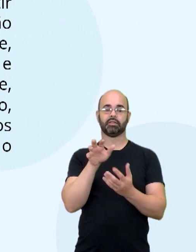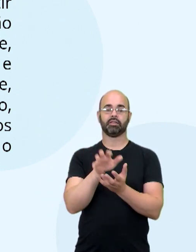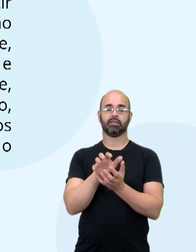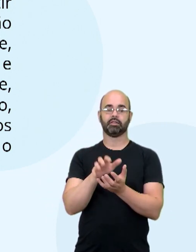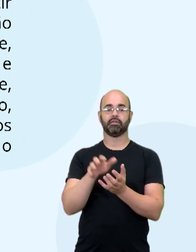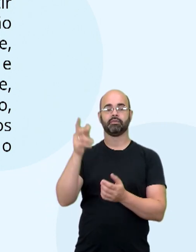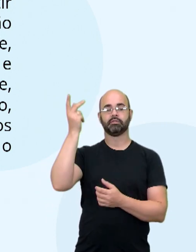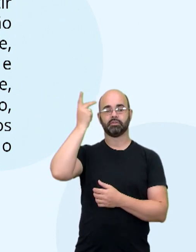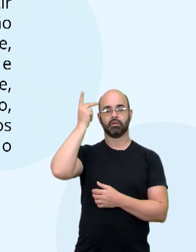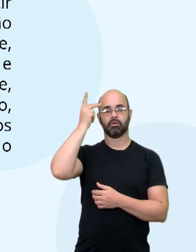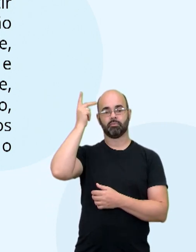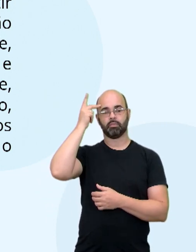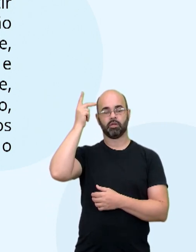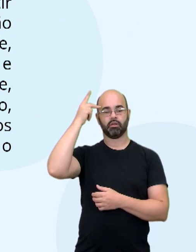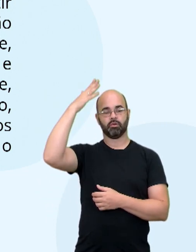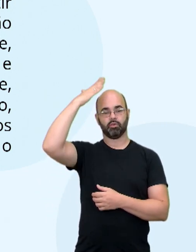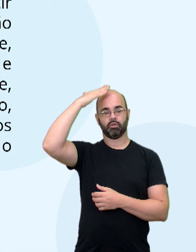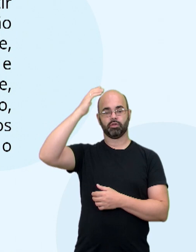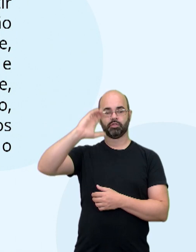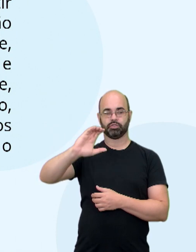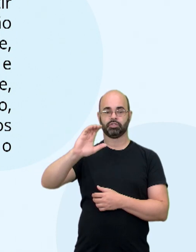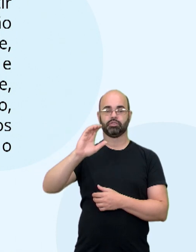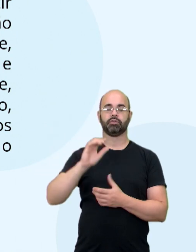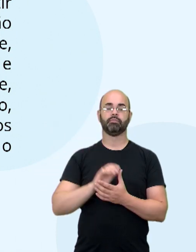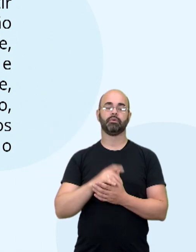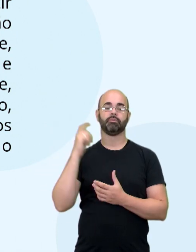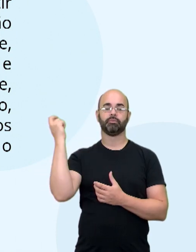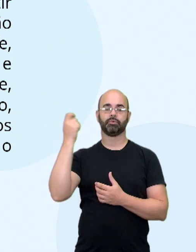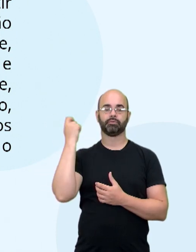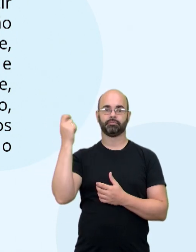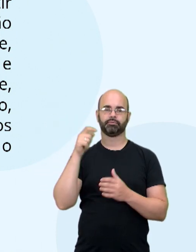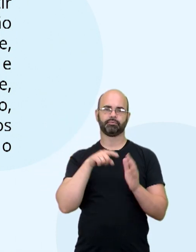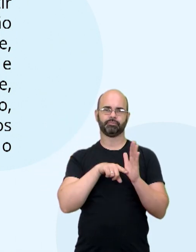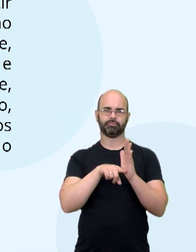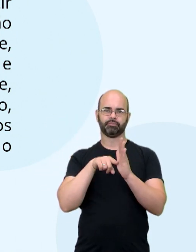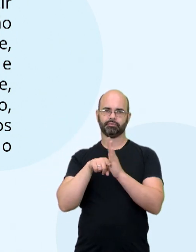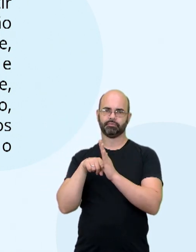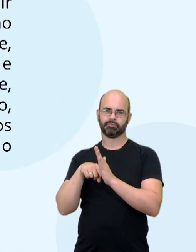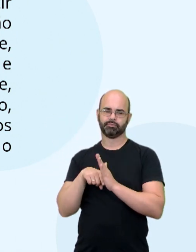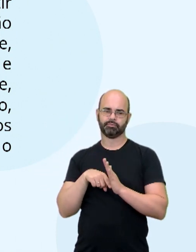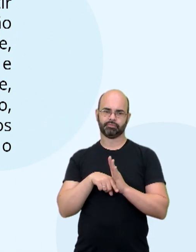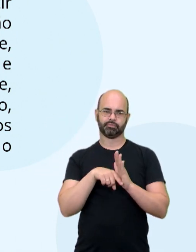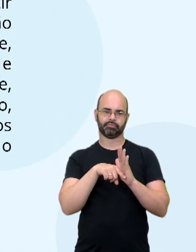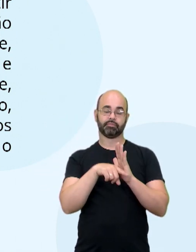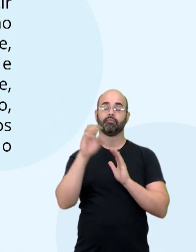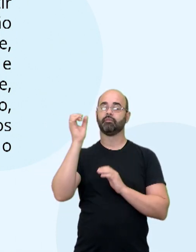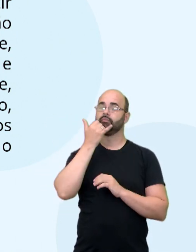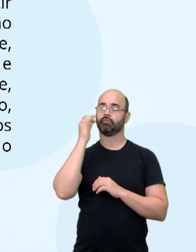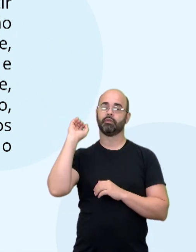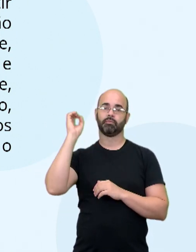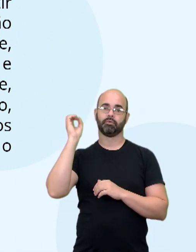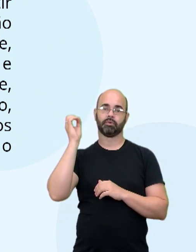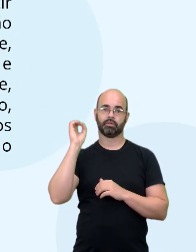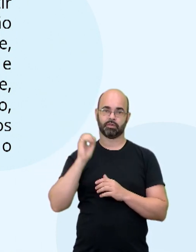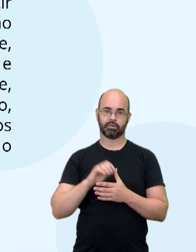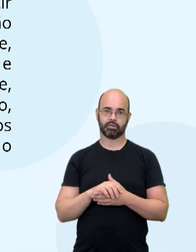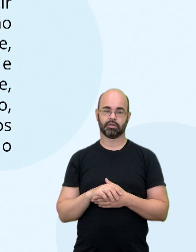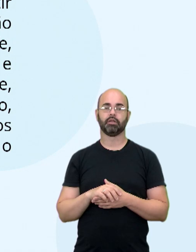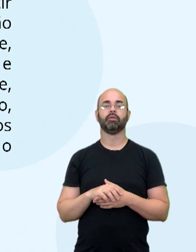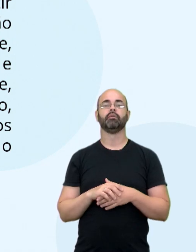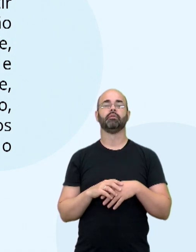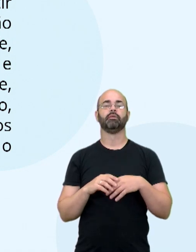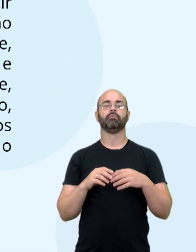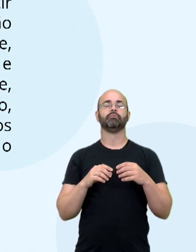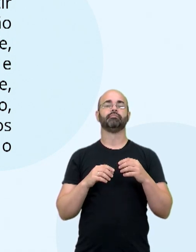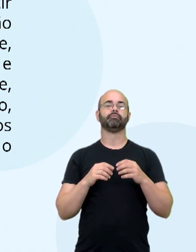Curitiba e Porto Alegre. Ela pesquisava de forma permanente características gerais da população,